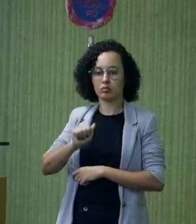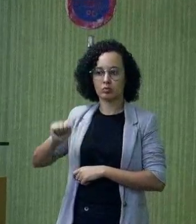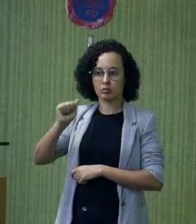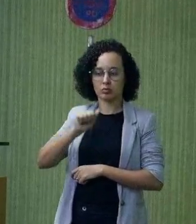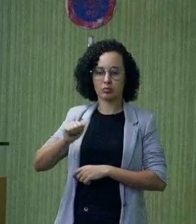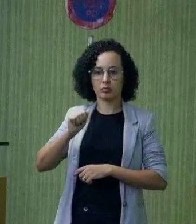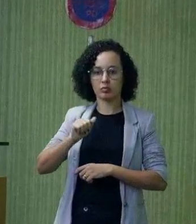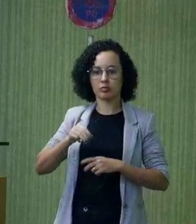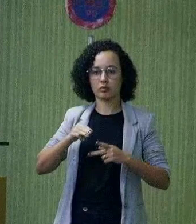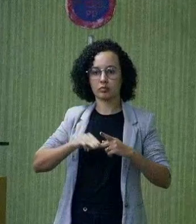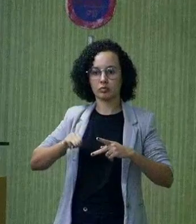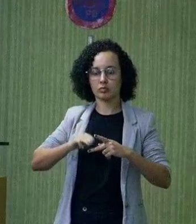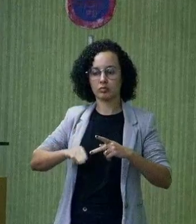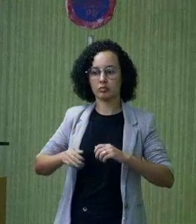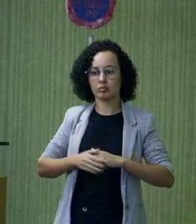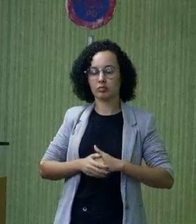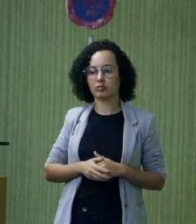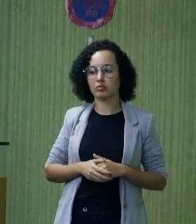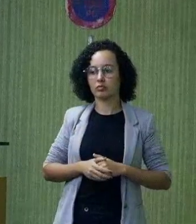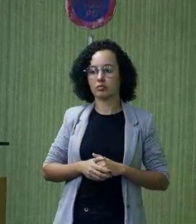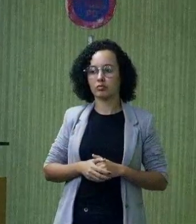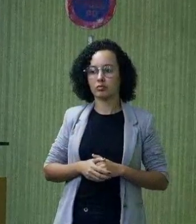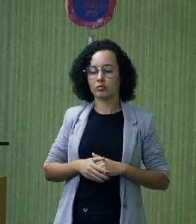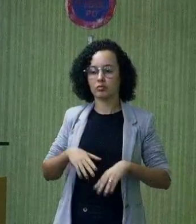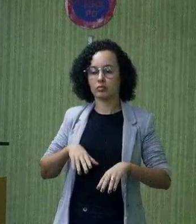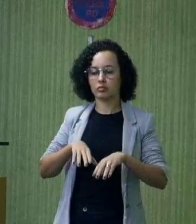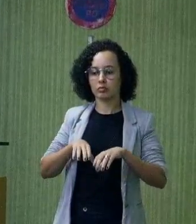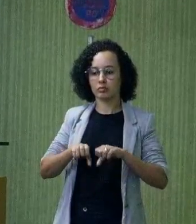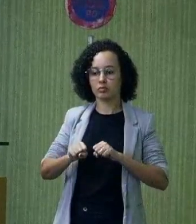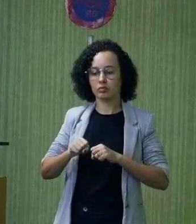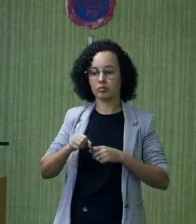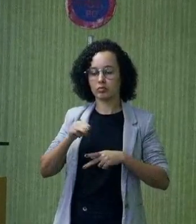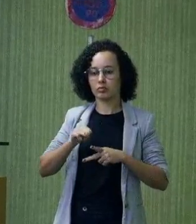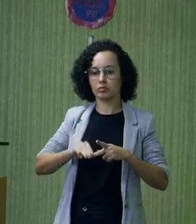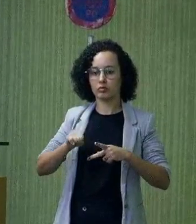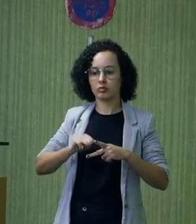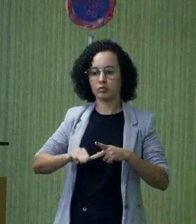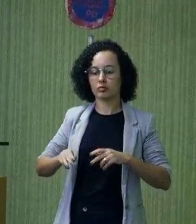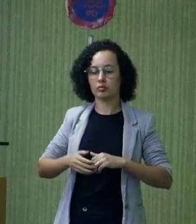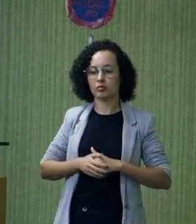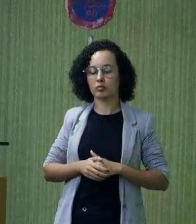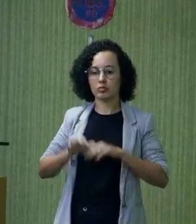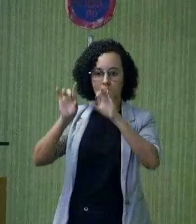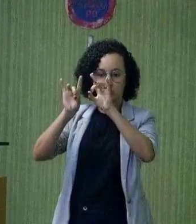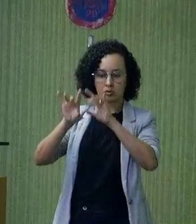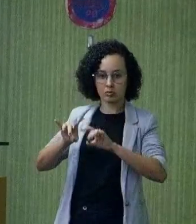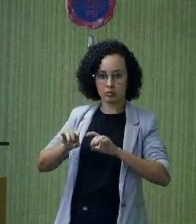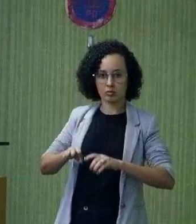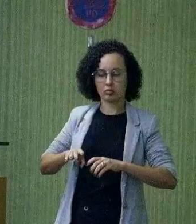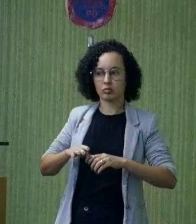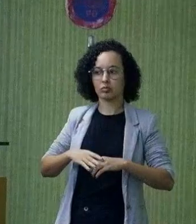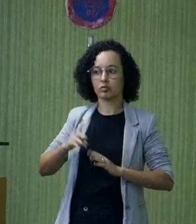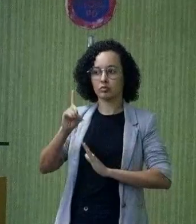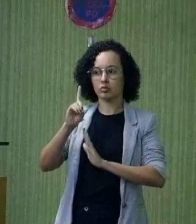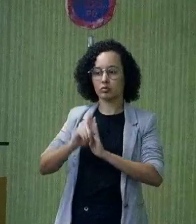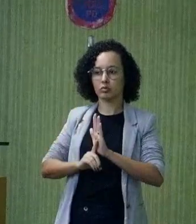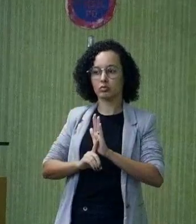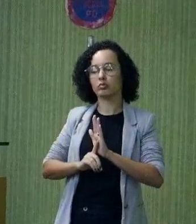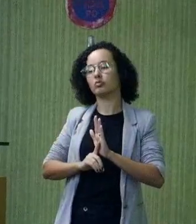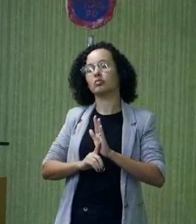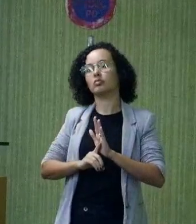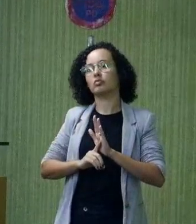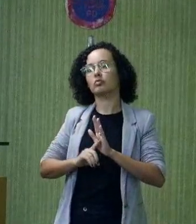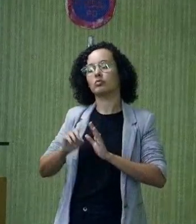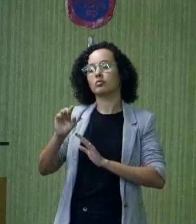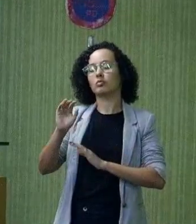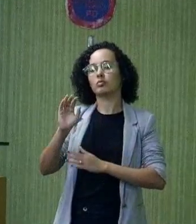com MBA em gestão do Ministério Público em Pernambuco especialista e mestre em direito pela Universidade Federal de